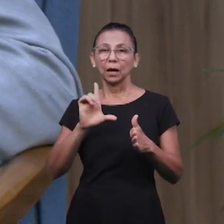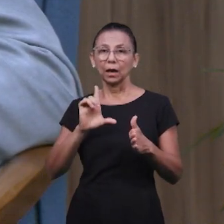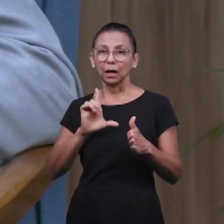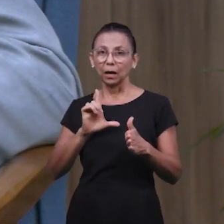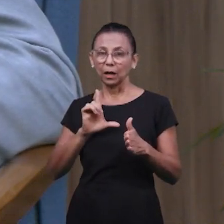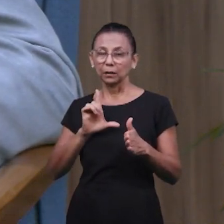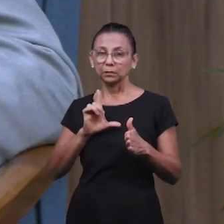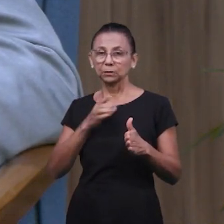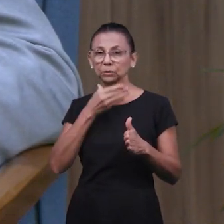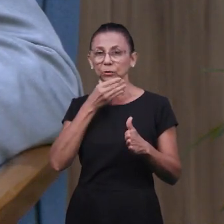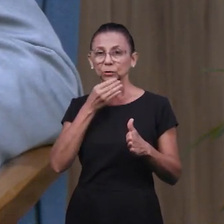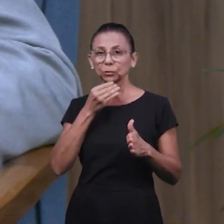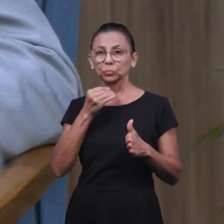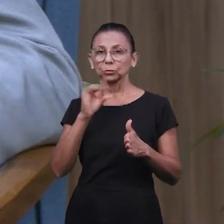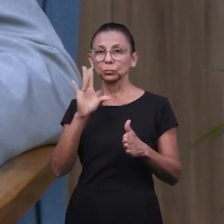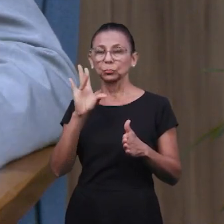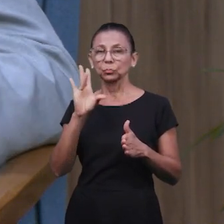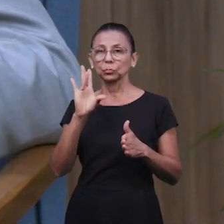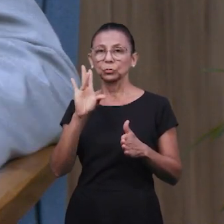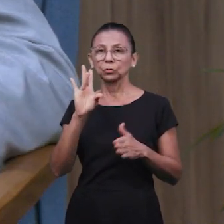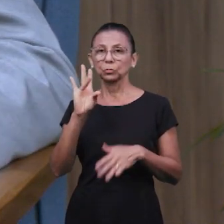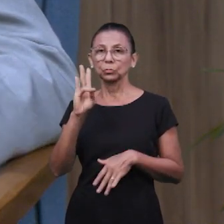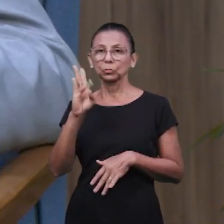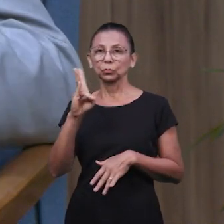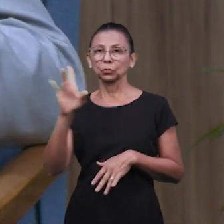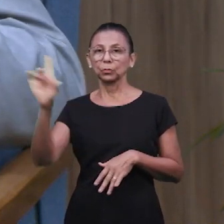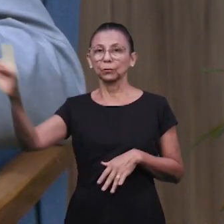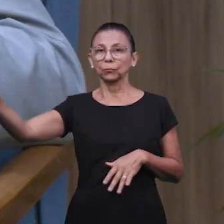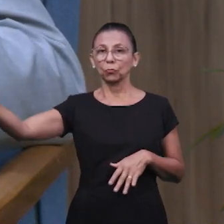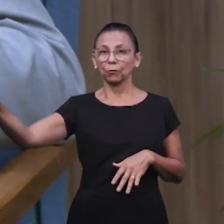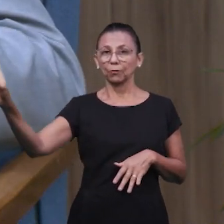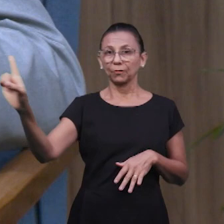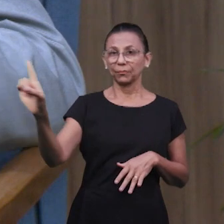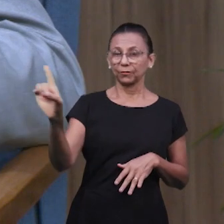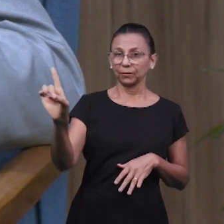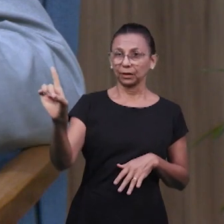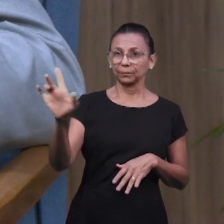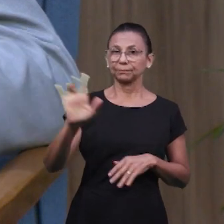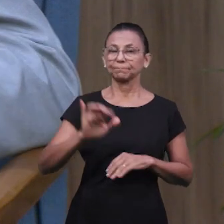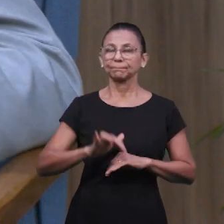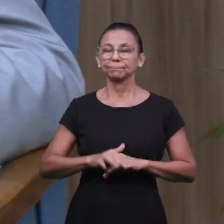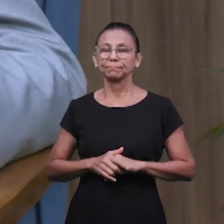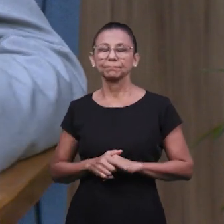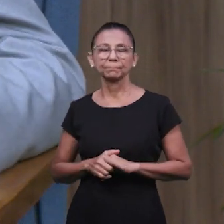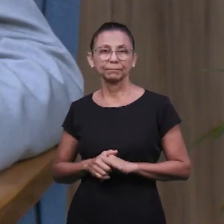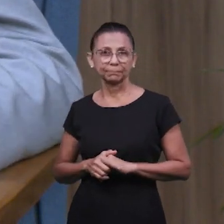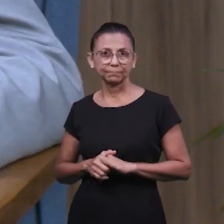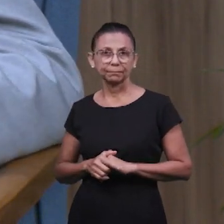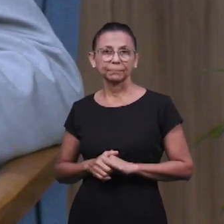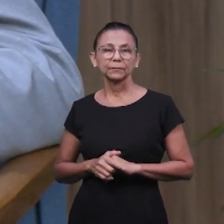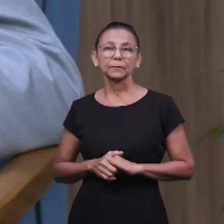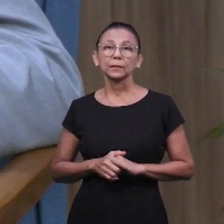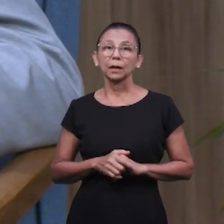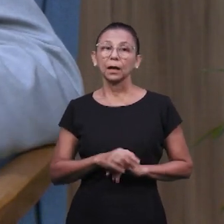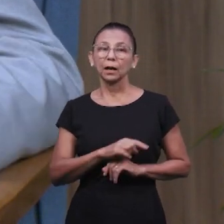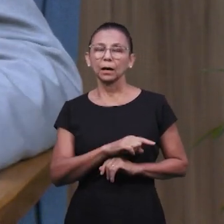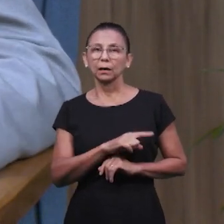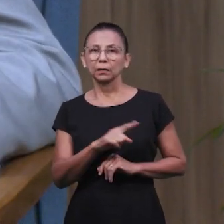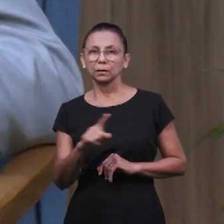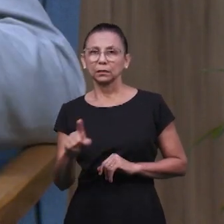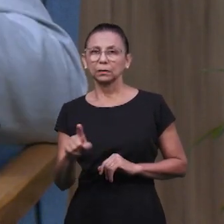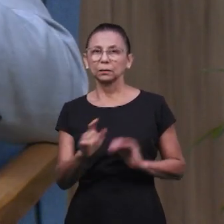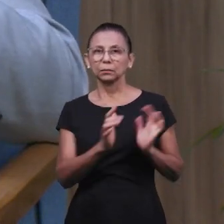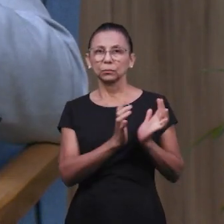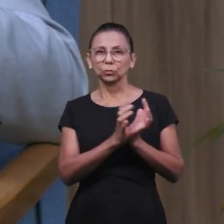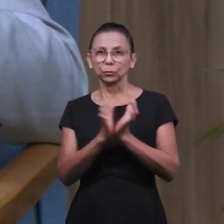noivo, em que, nesse momento, todas poderiam ter o